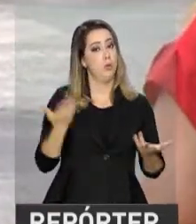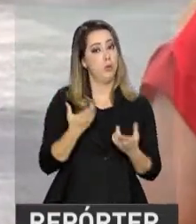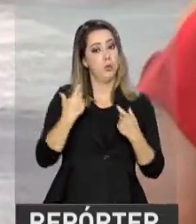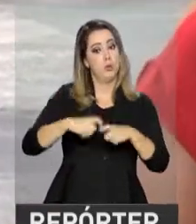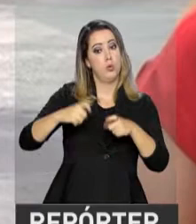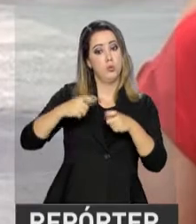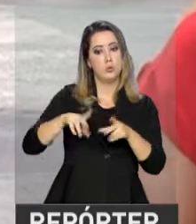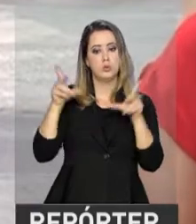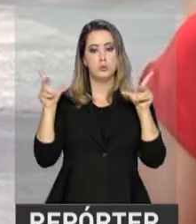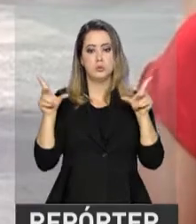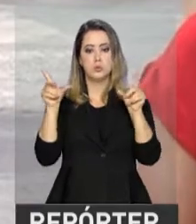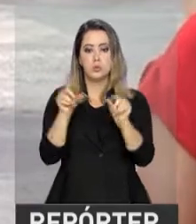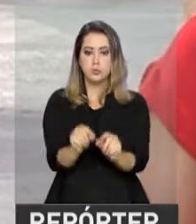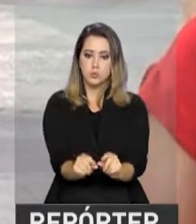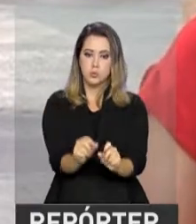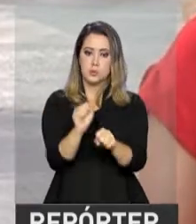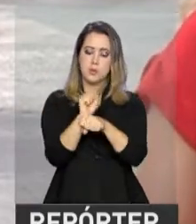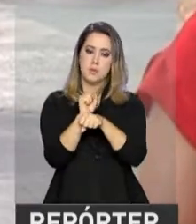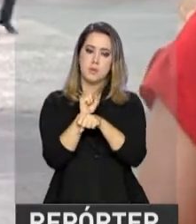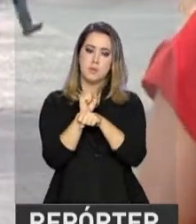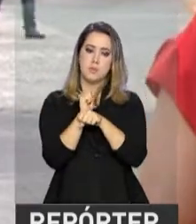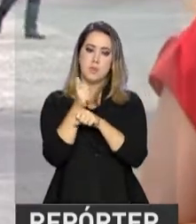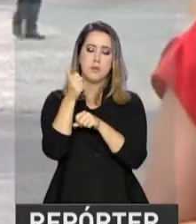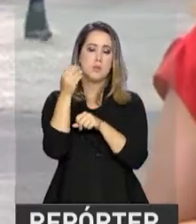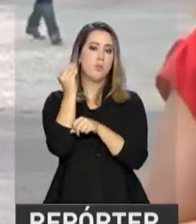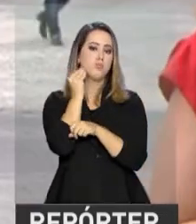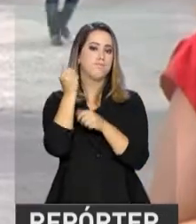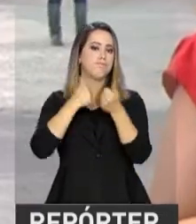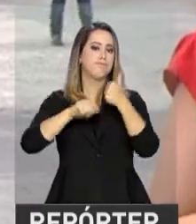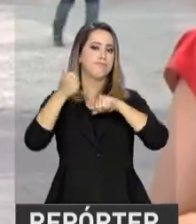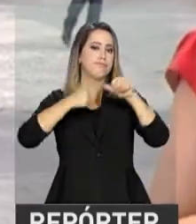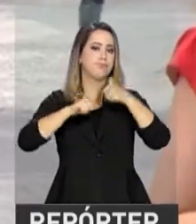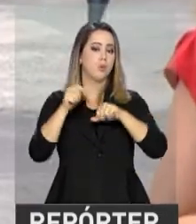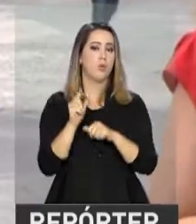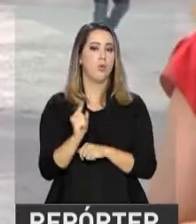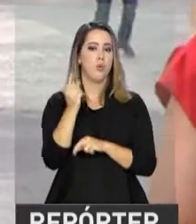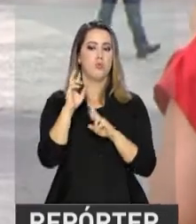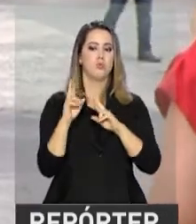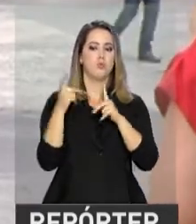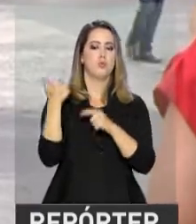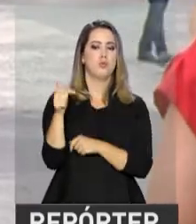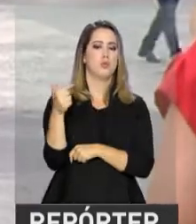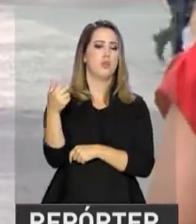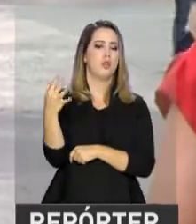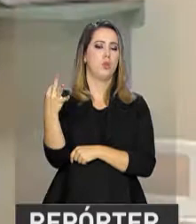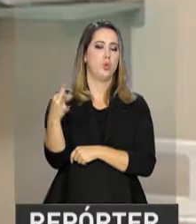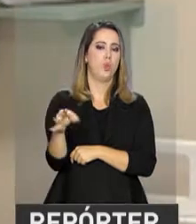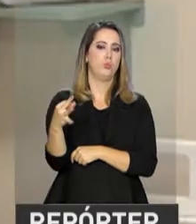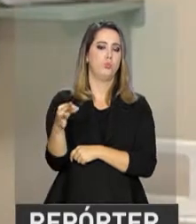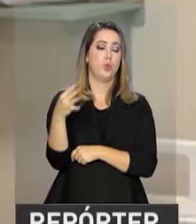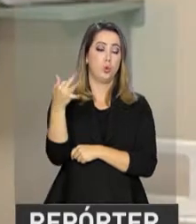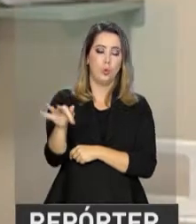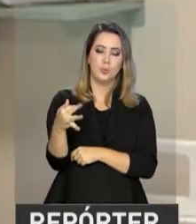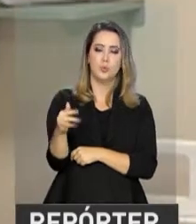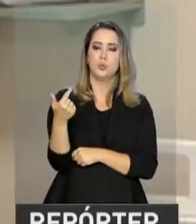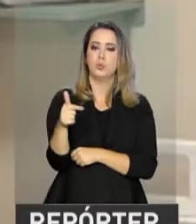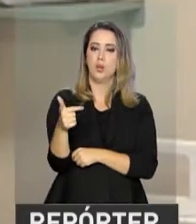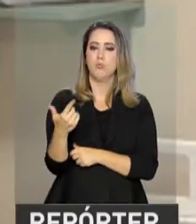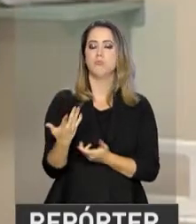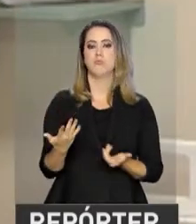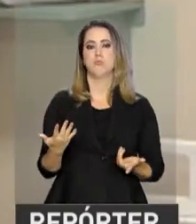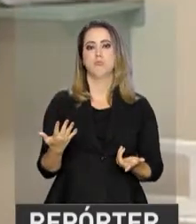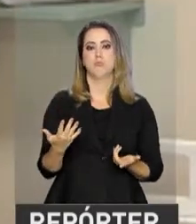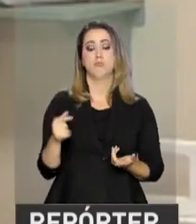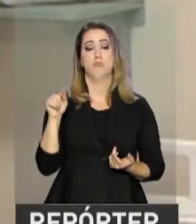é reduzir o tempo de espera pela biópsia e com um diferencial, sem dor para os pacientes. E esse centro diagnóstico vem